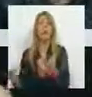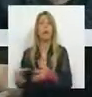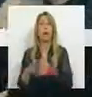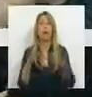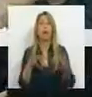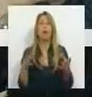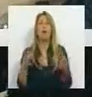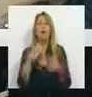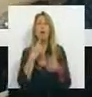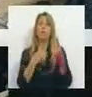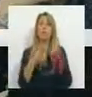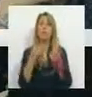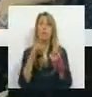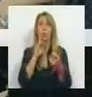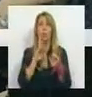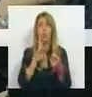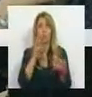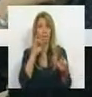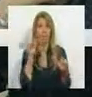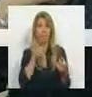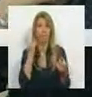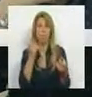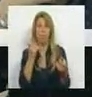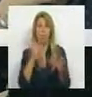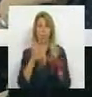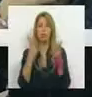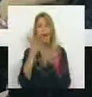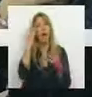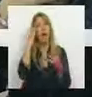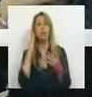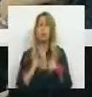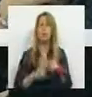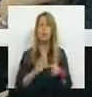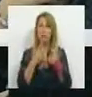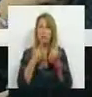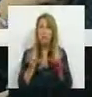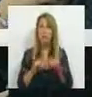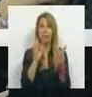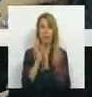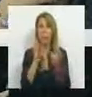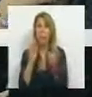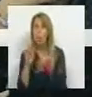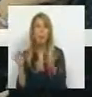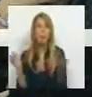no sentido de saber se acha proveitoso retomar ou não esse tipo de contactos. Muito